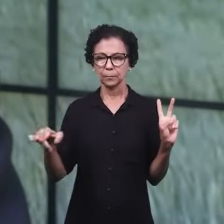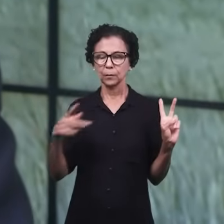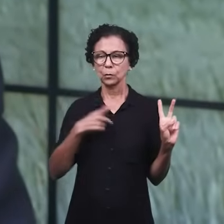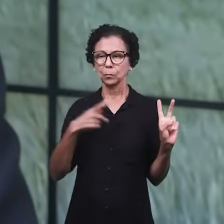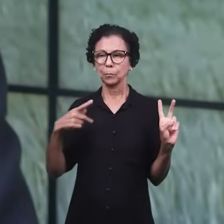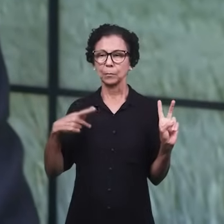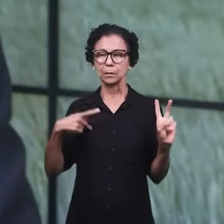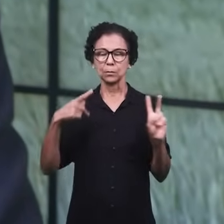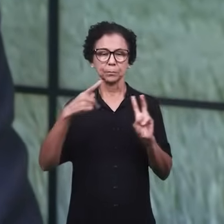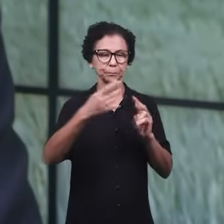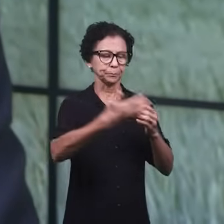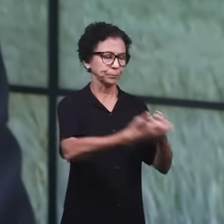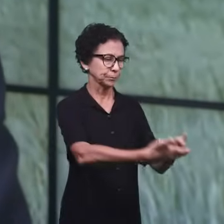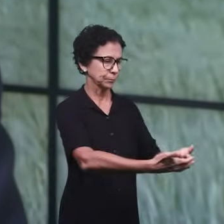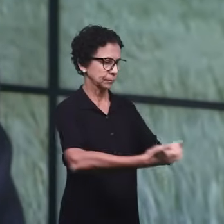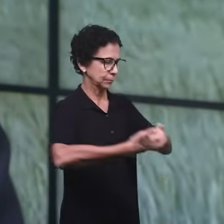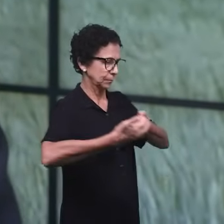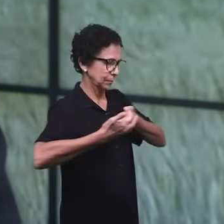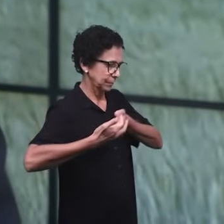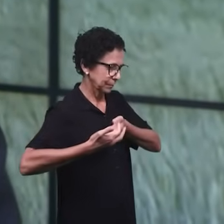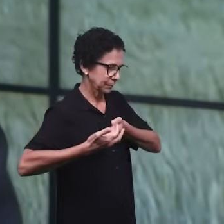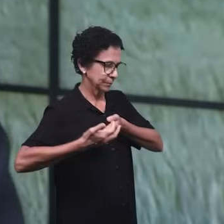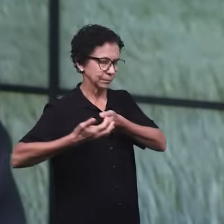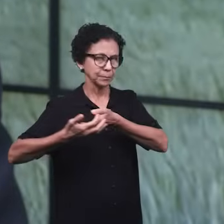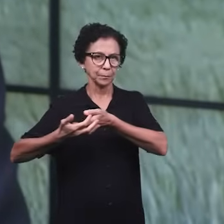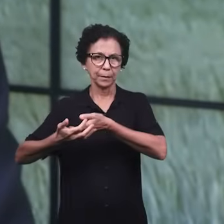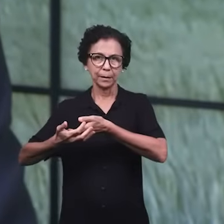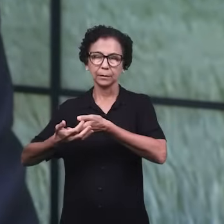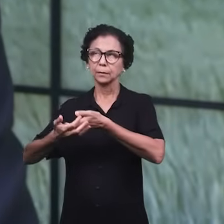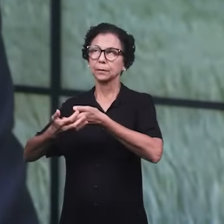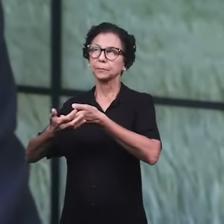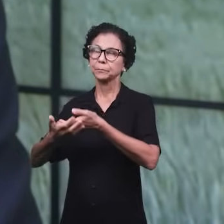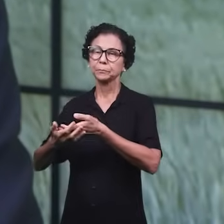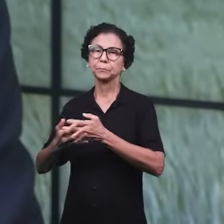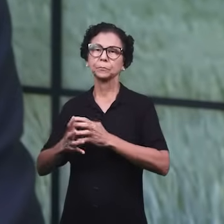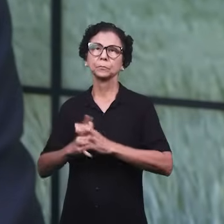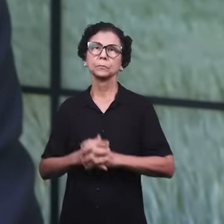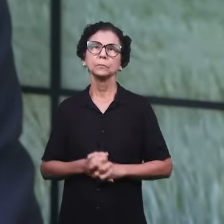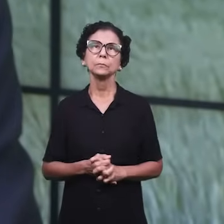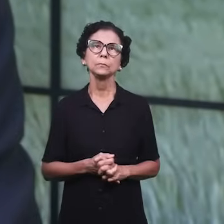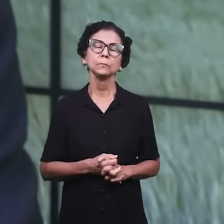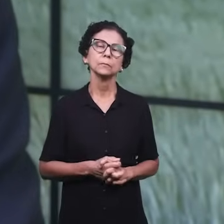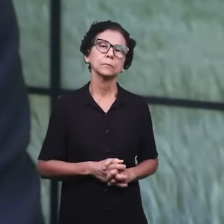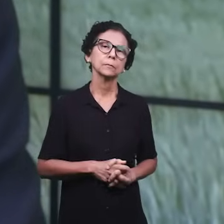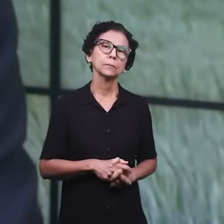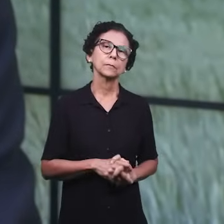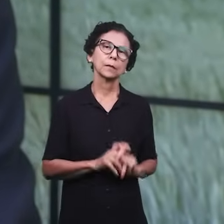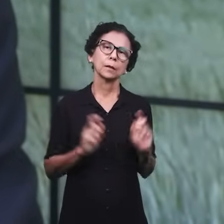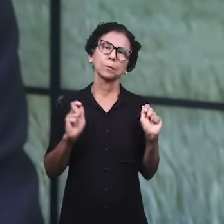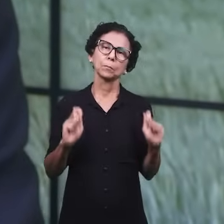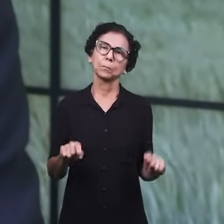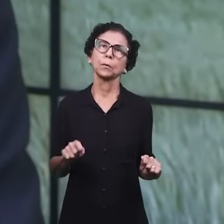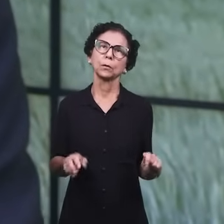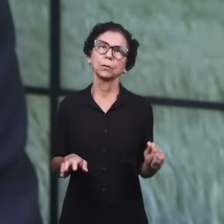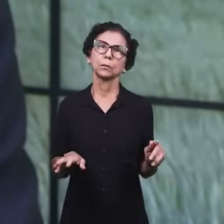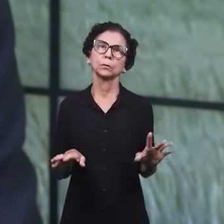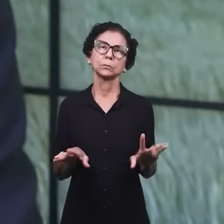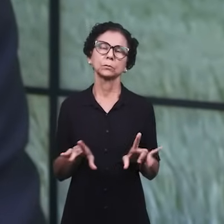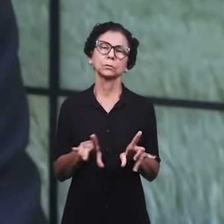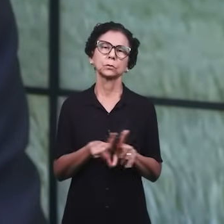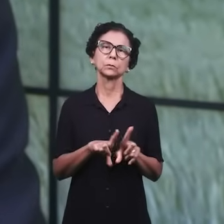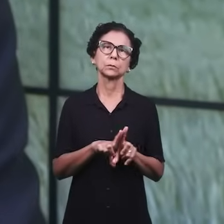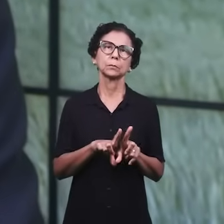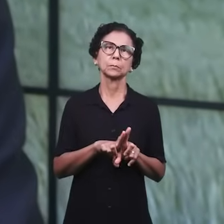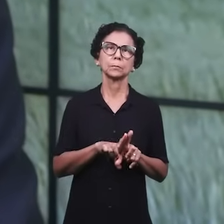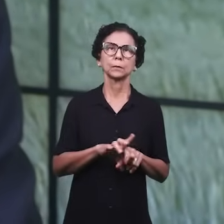Senhor Lógico que sempre pode haver exceções Você pode ter uma criança por exemplo que tem alguma espectro alguma por alguma